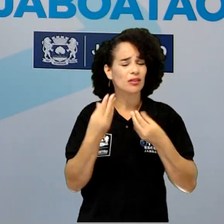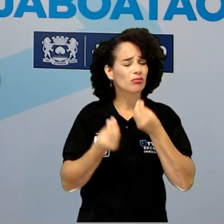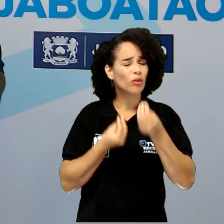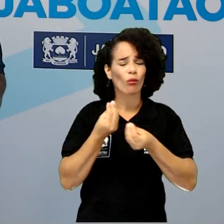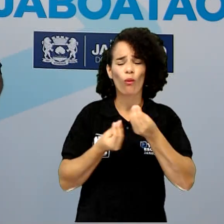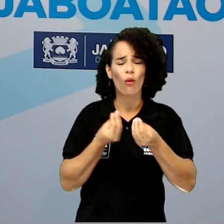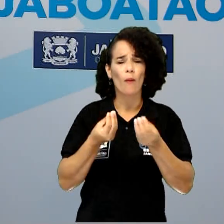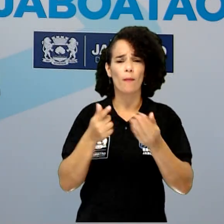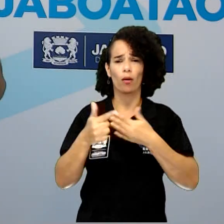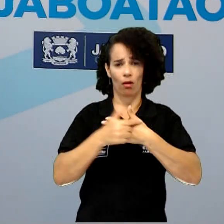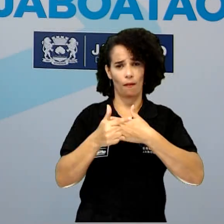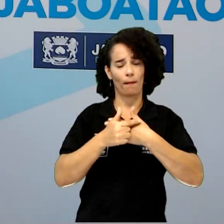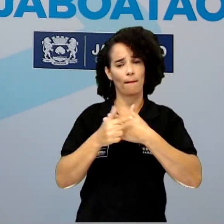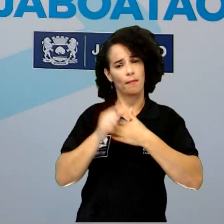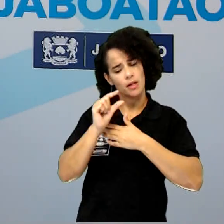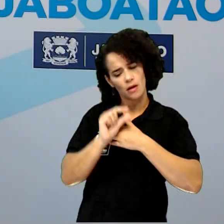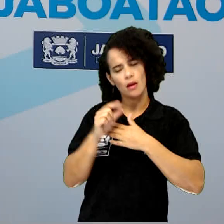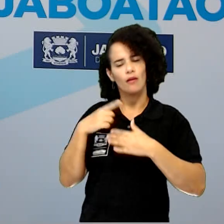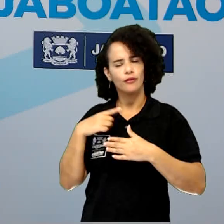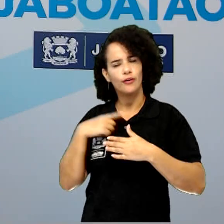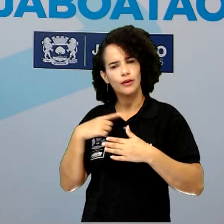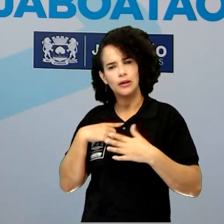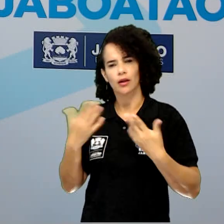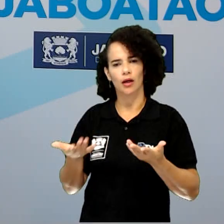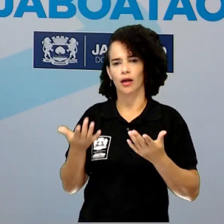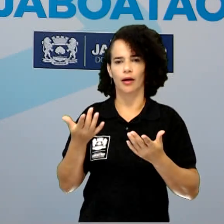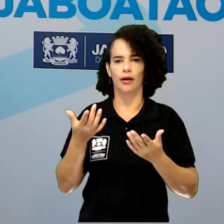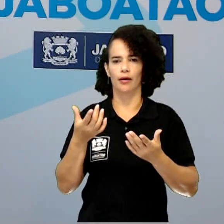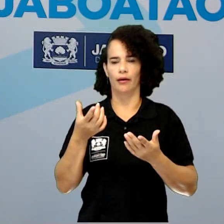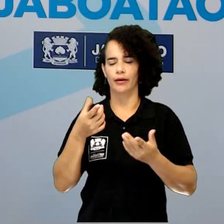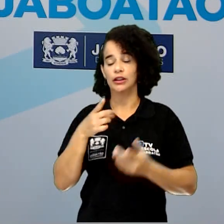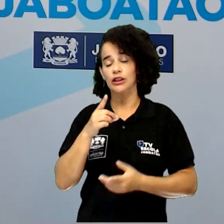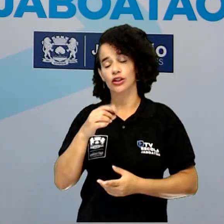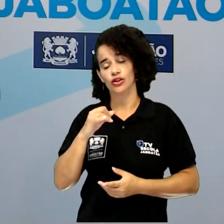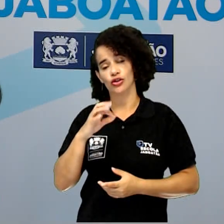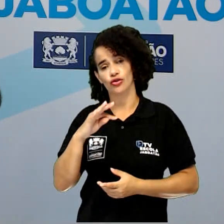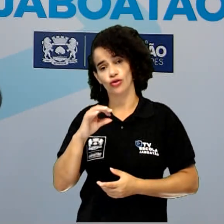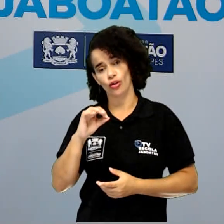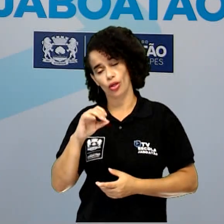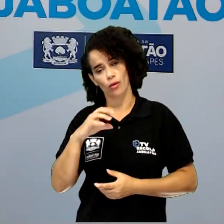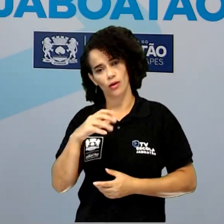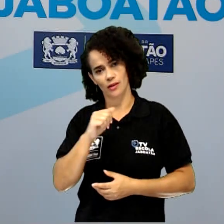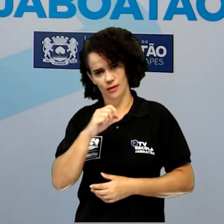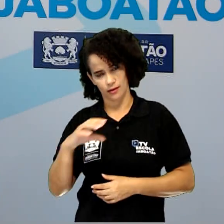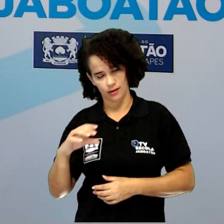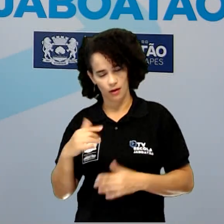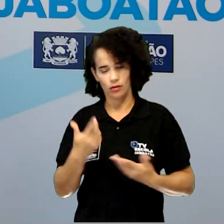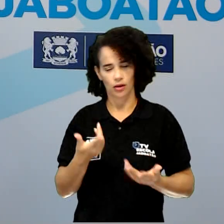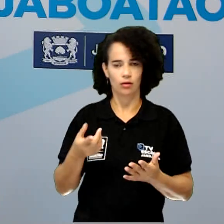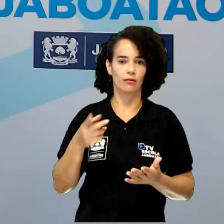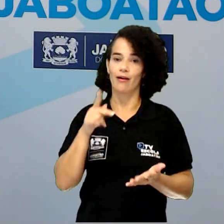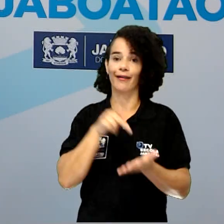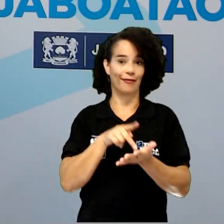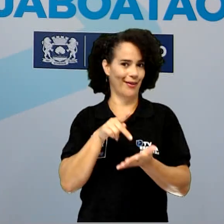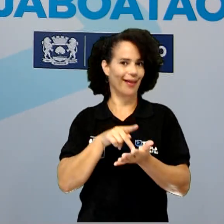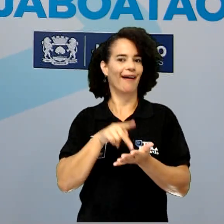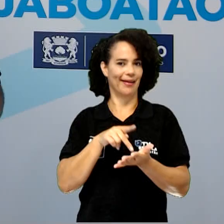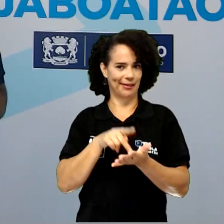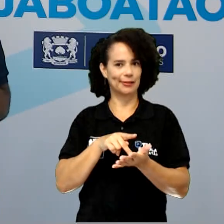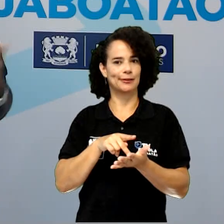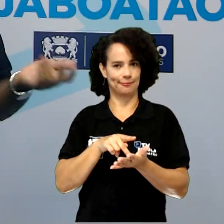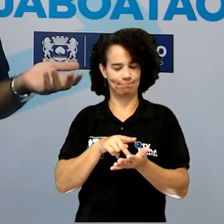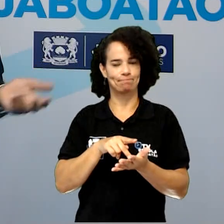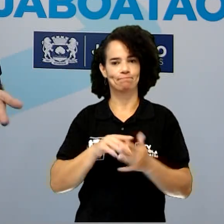papel pequeno, eu vou ter uma distorção significativa, que não vai representar a realidade, né?